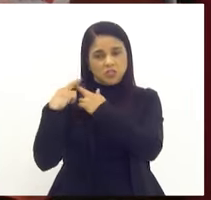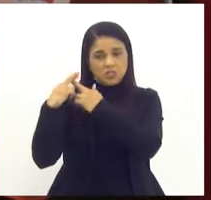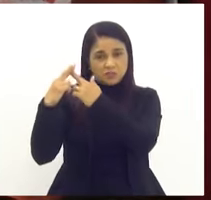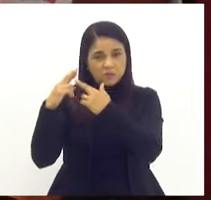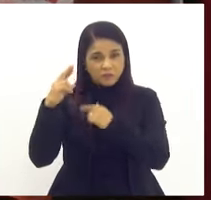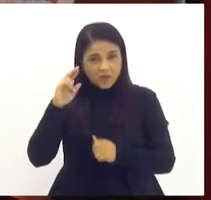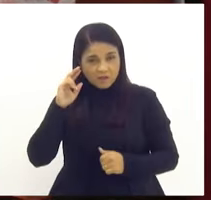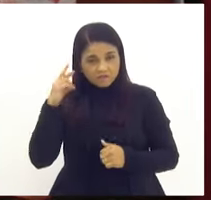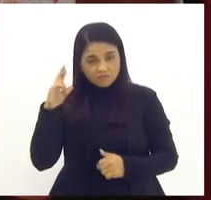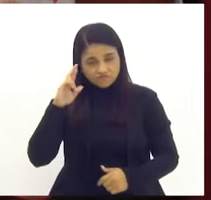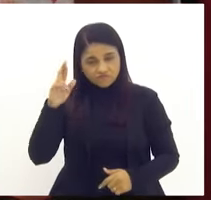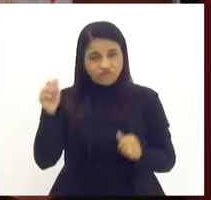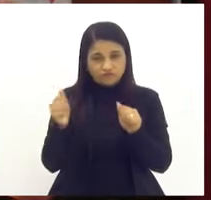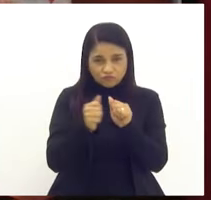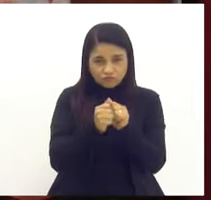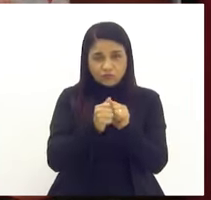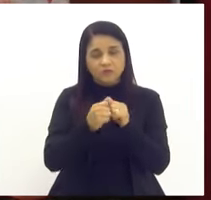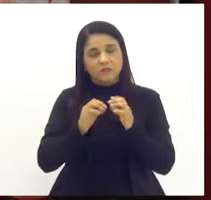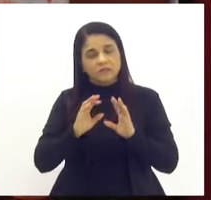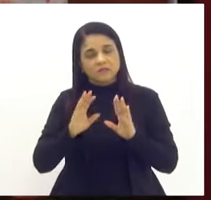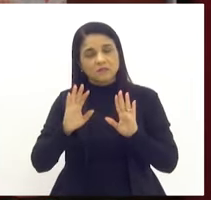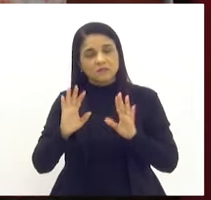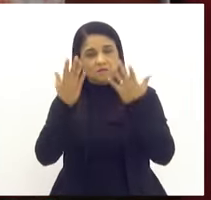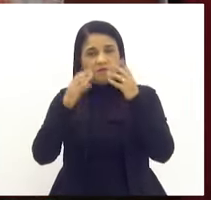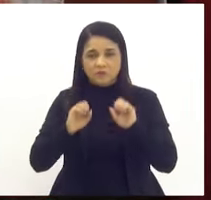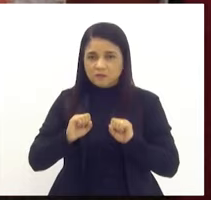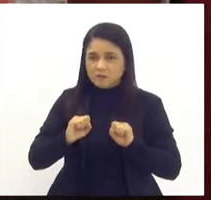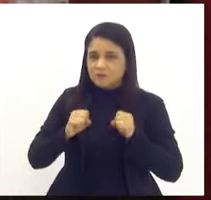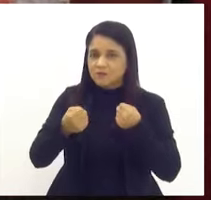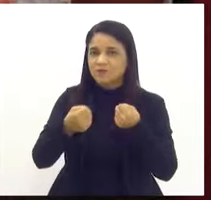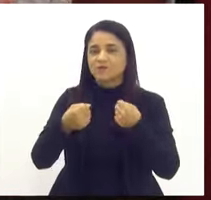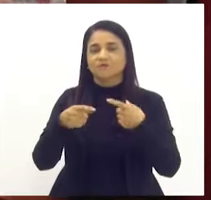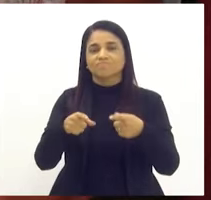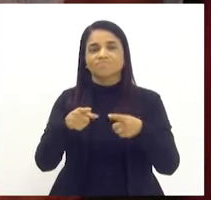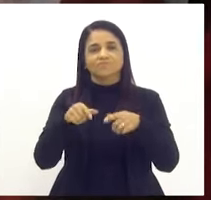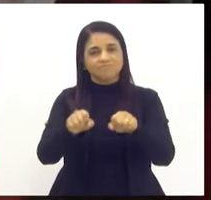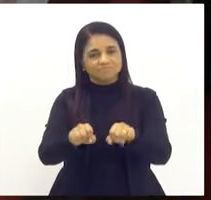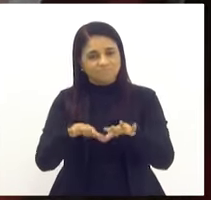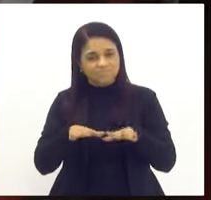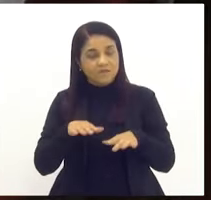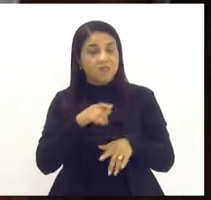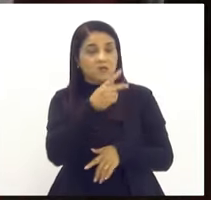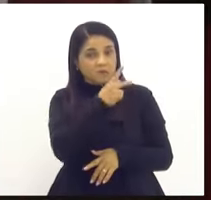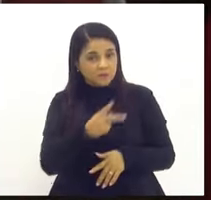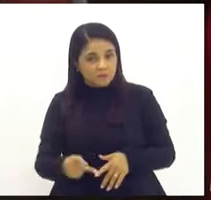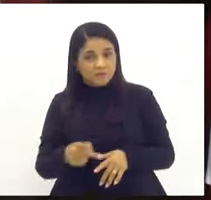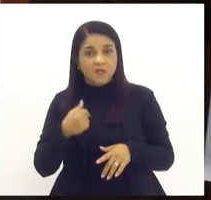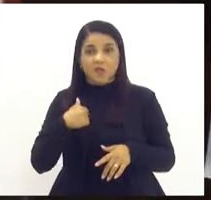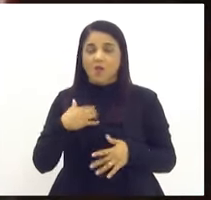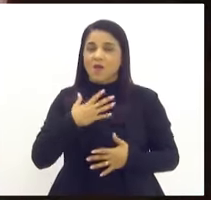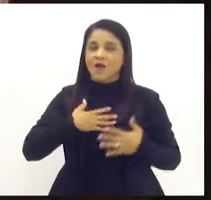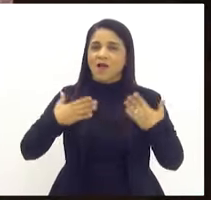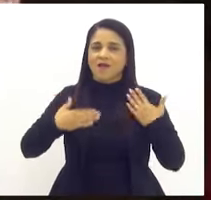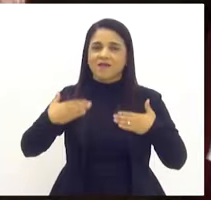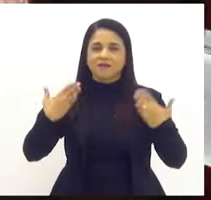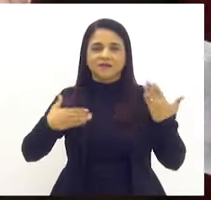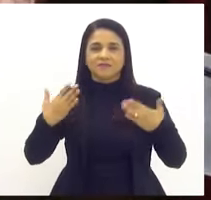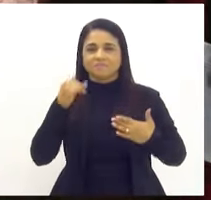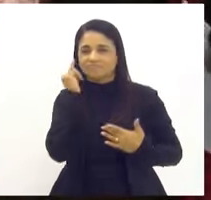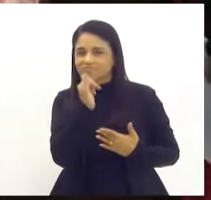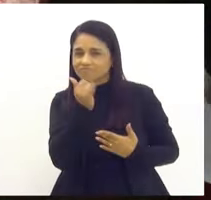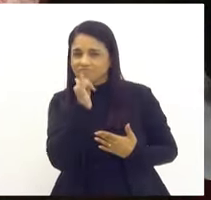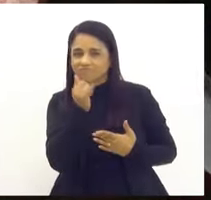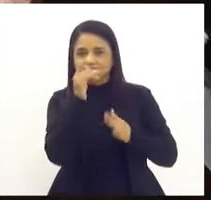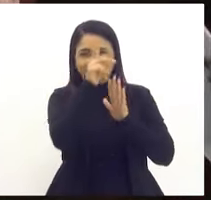inclusive vosso esforço Presidente e desta casa e eu tive alegria de relator desse projeto